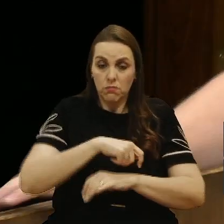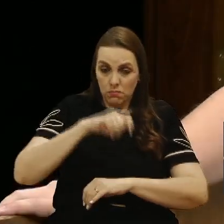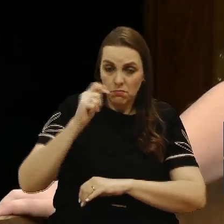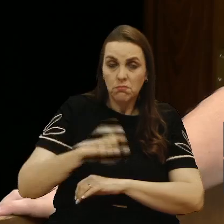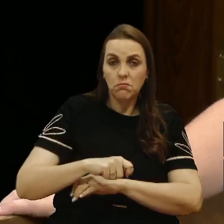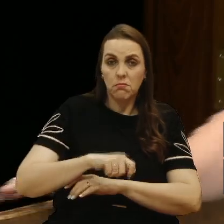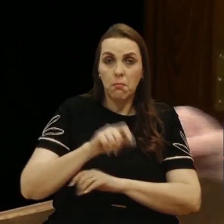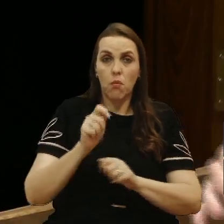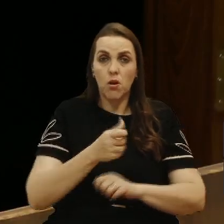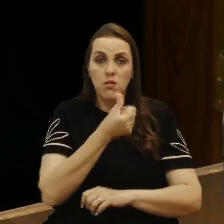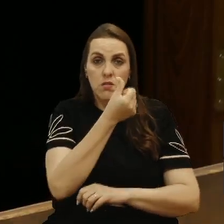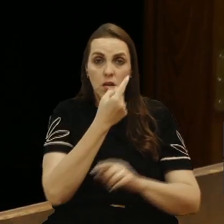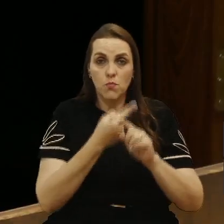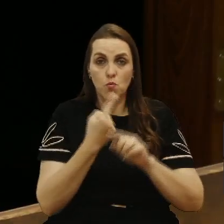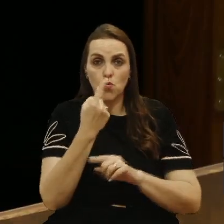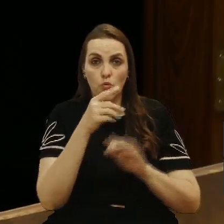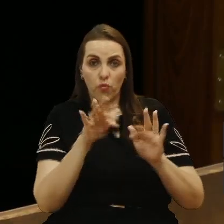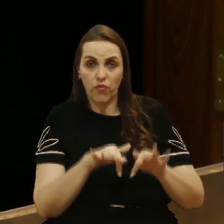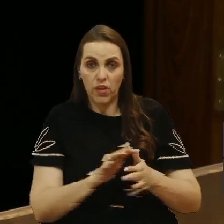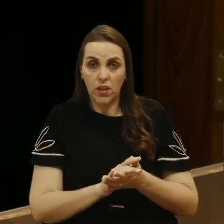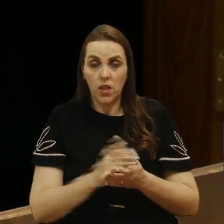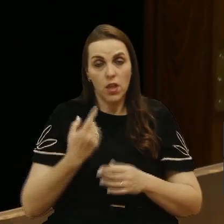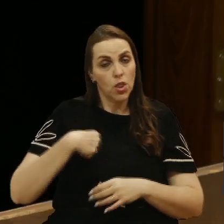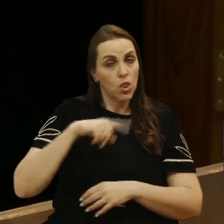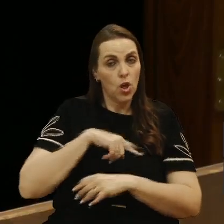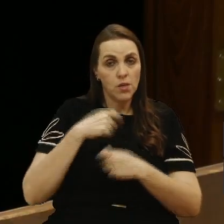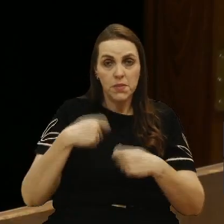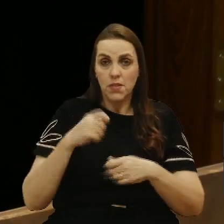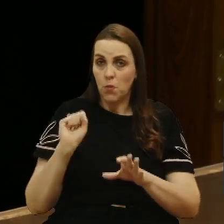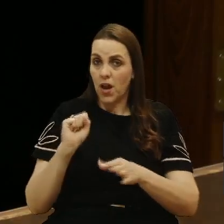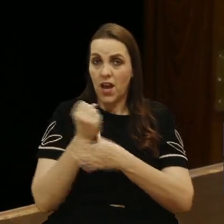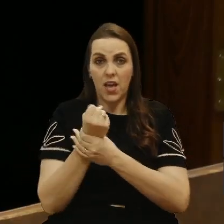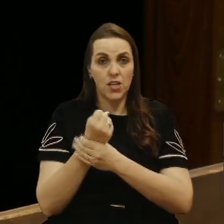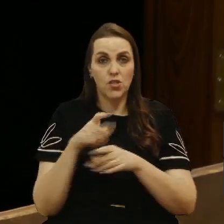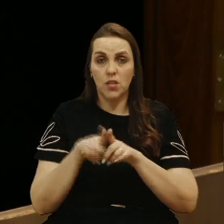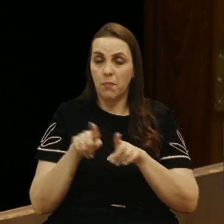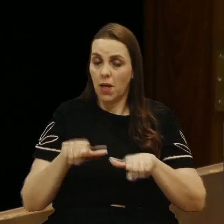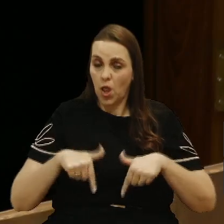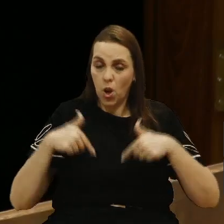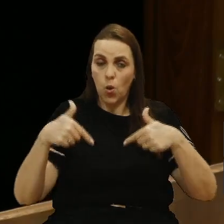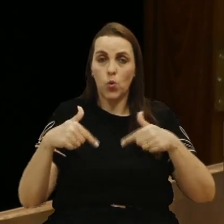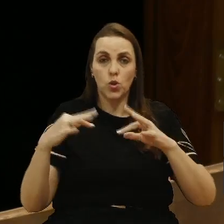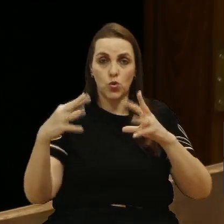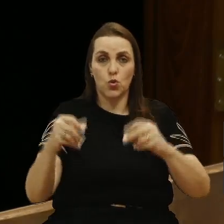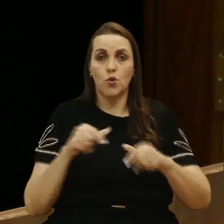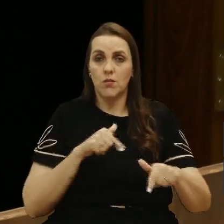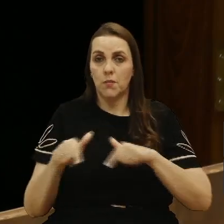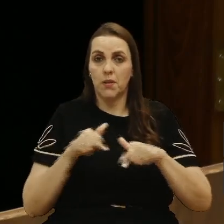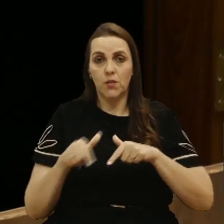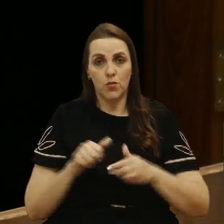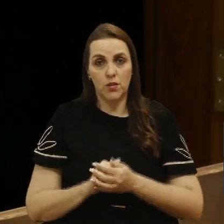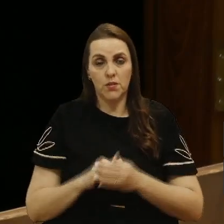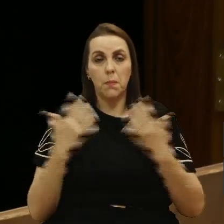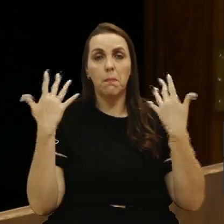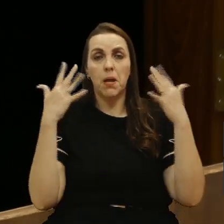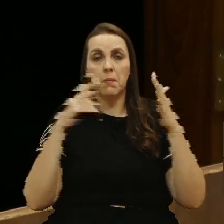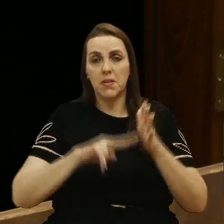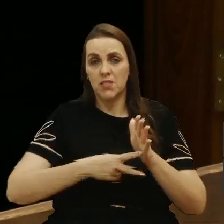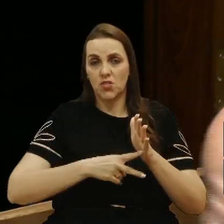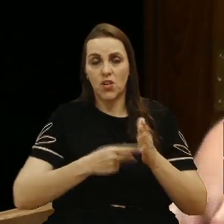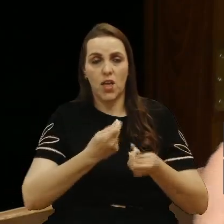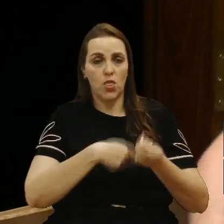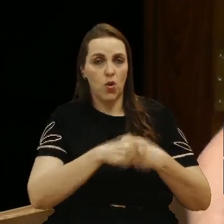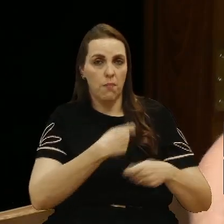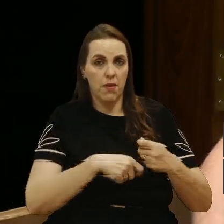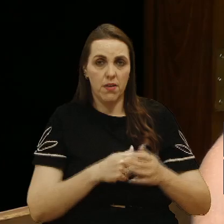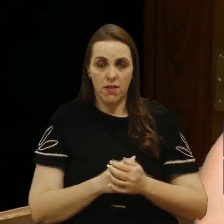escala 6x1, nós precisamos garantir isso através da luta dos trabalhadores. Então, parabenizar os sindicatos comerciários,